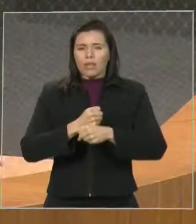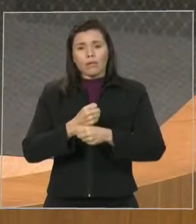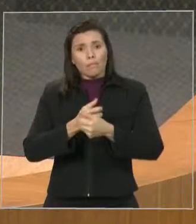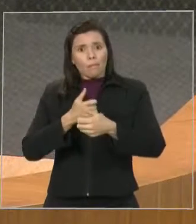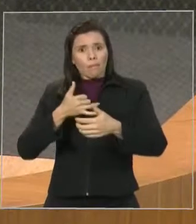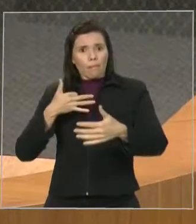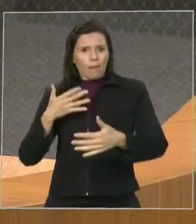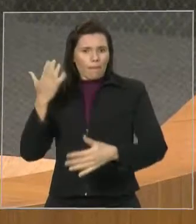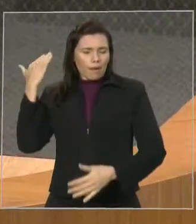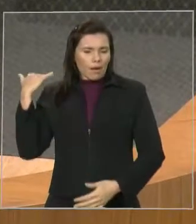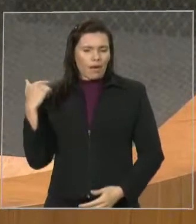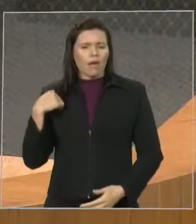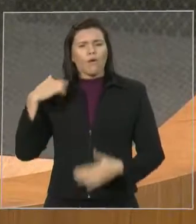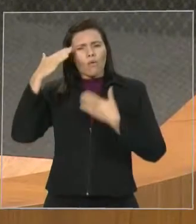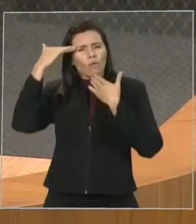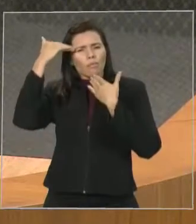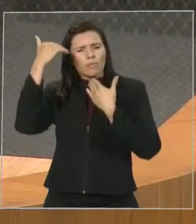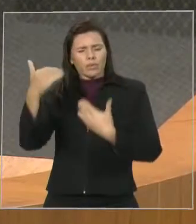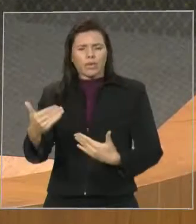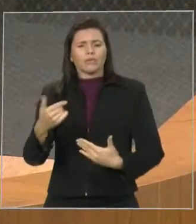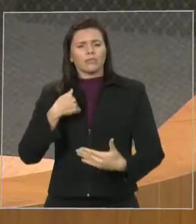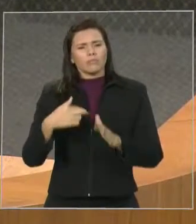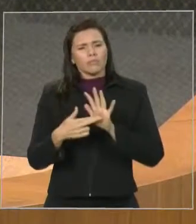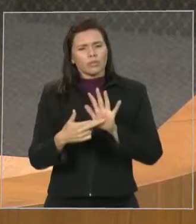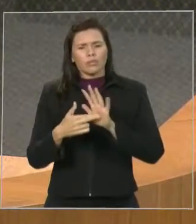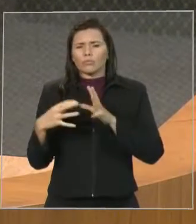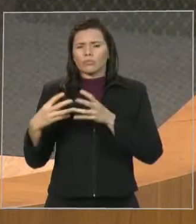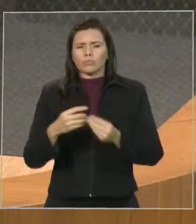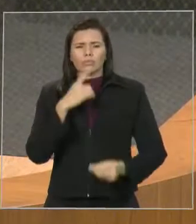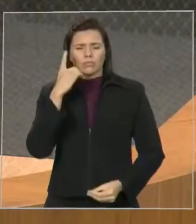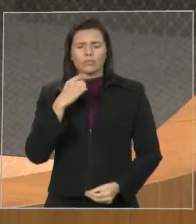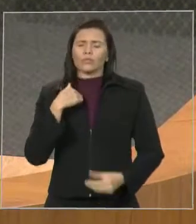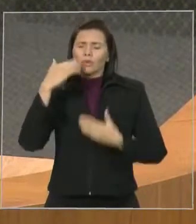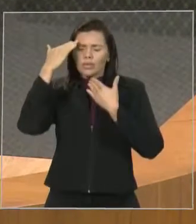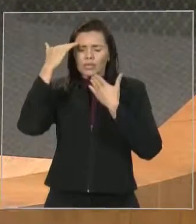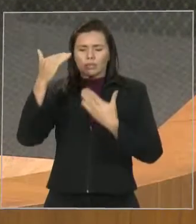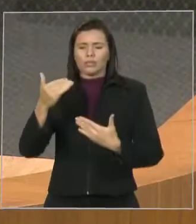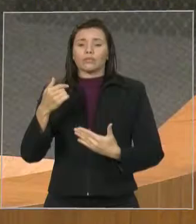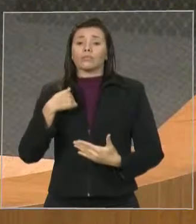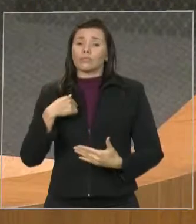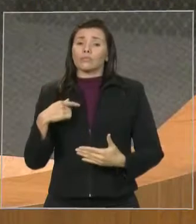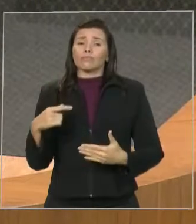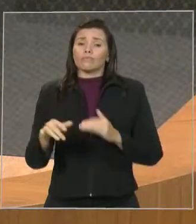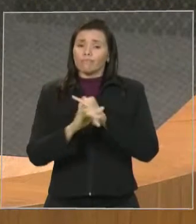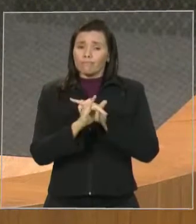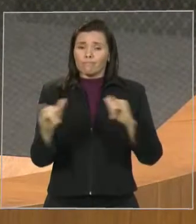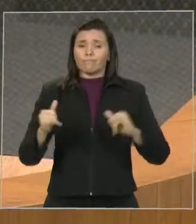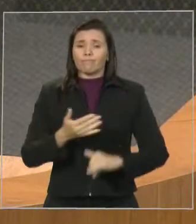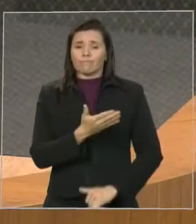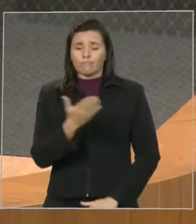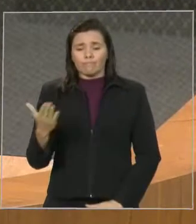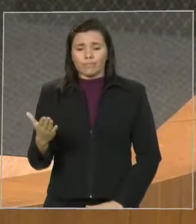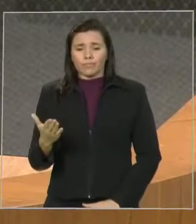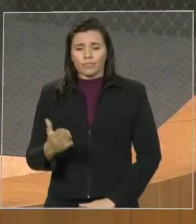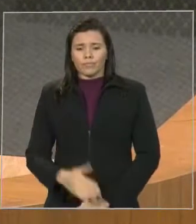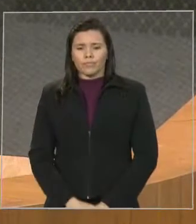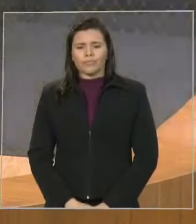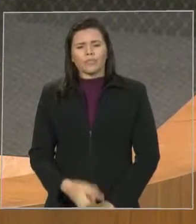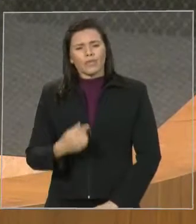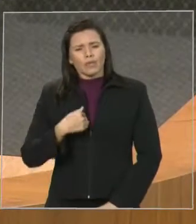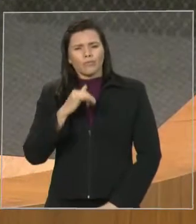Meu muito obrigado, em nome de todos os deputados, pelo trabalho prestado. E aqui registrar os meus